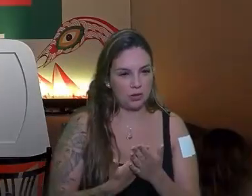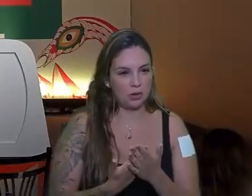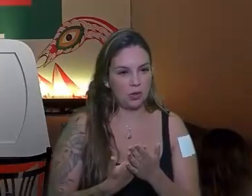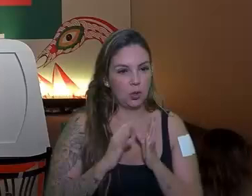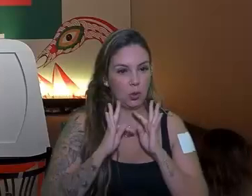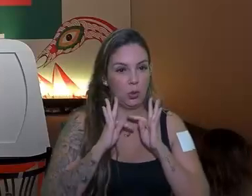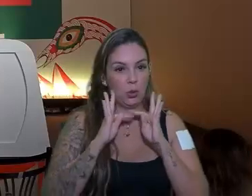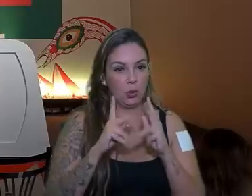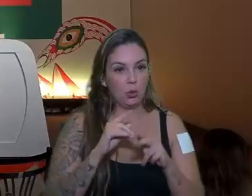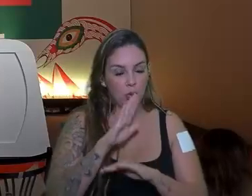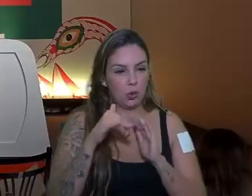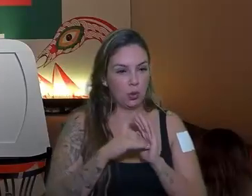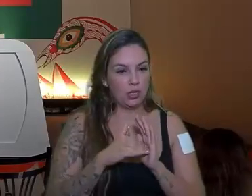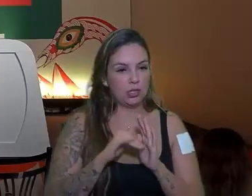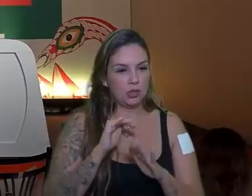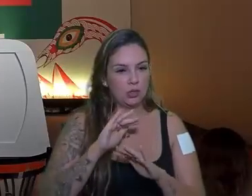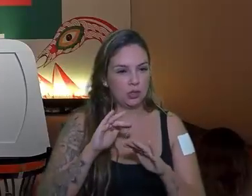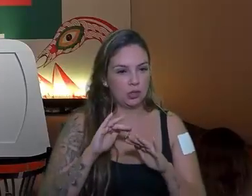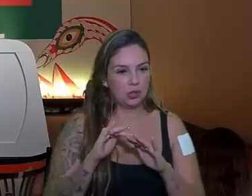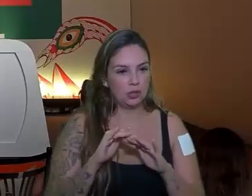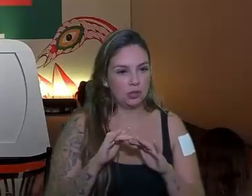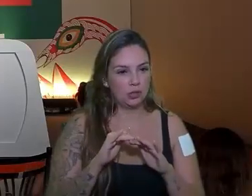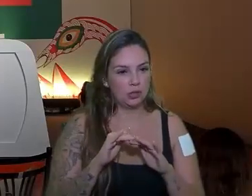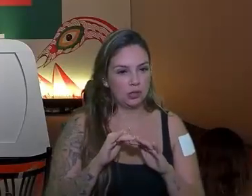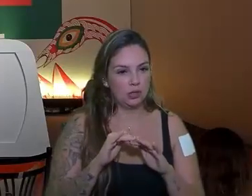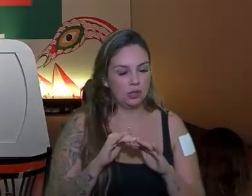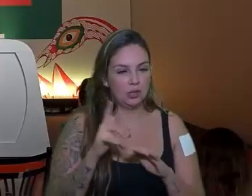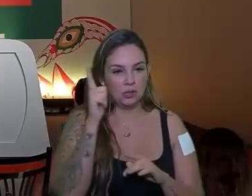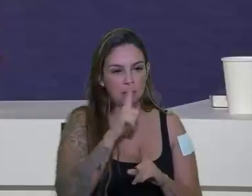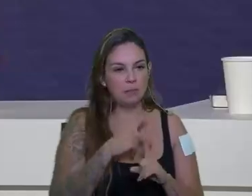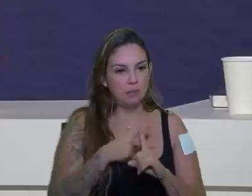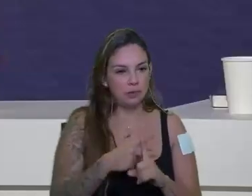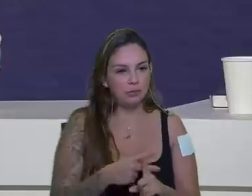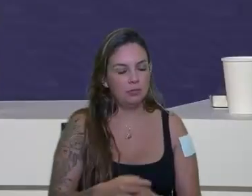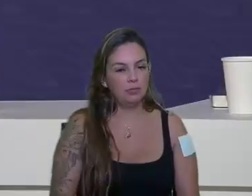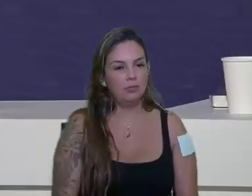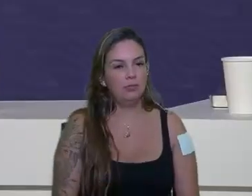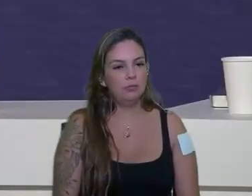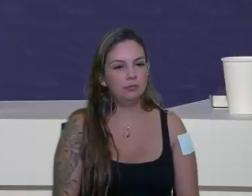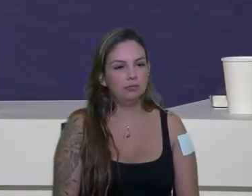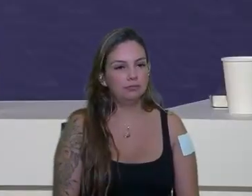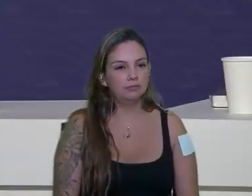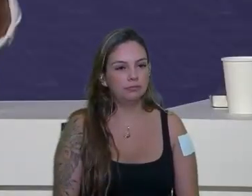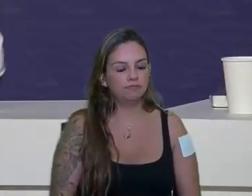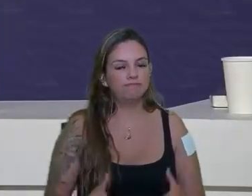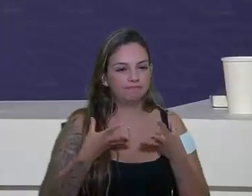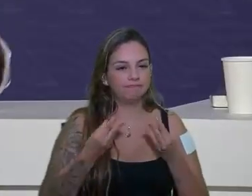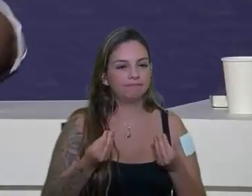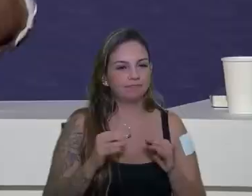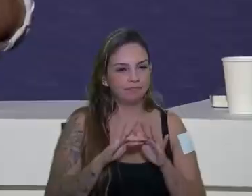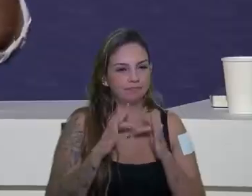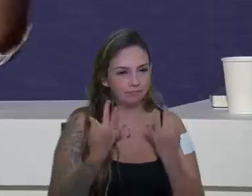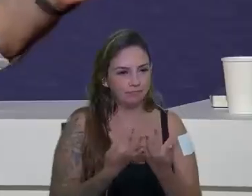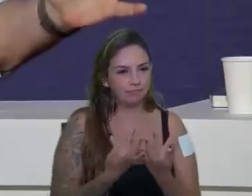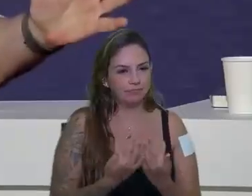que aderem ao concurso, né? E aí ganham prêmios, etc. Vocês vão ver que isso aqui fica cheio com as